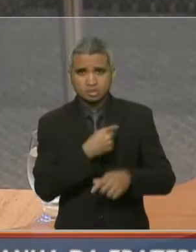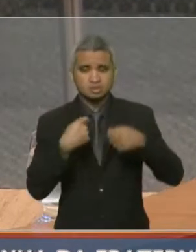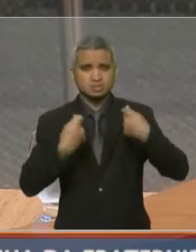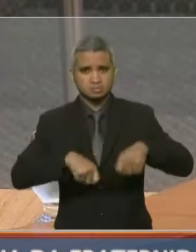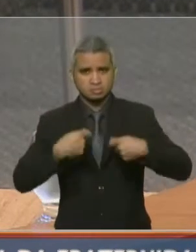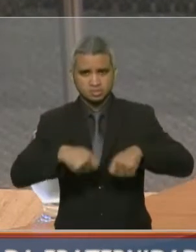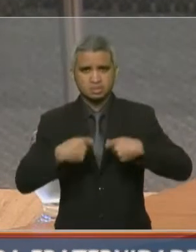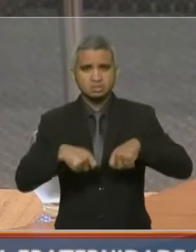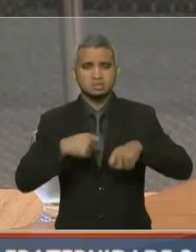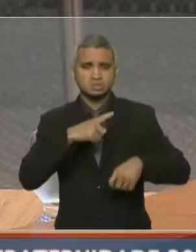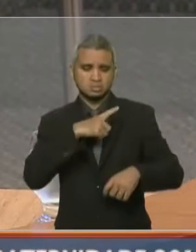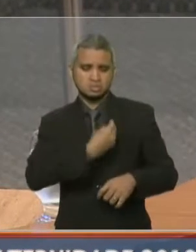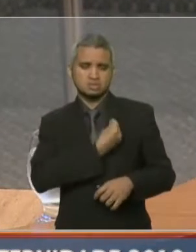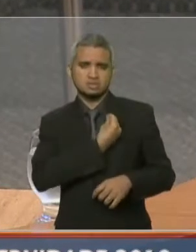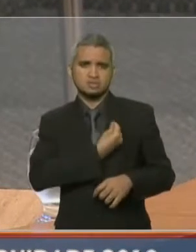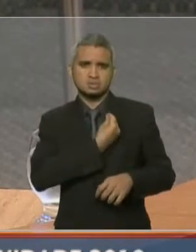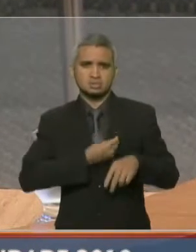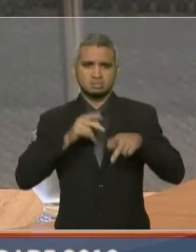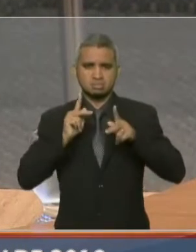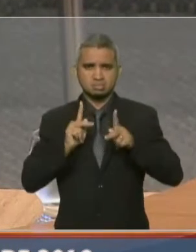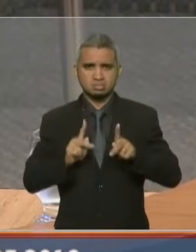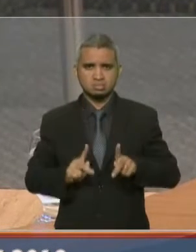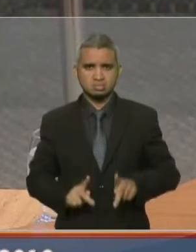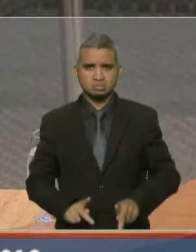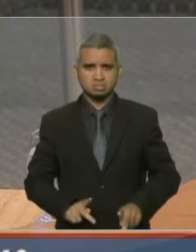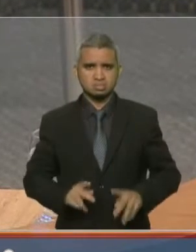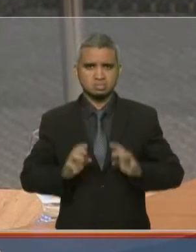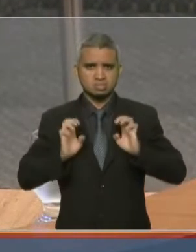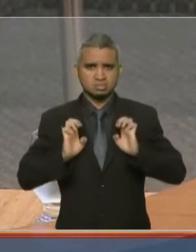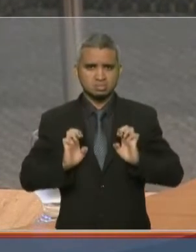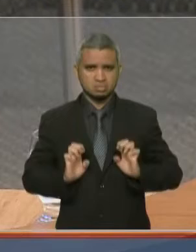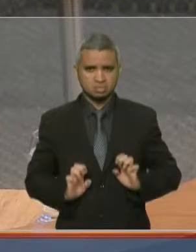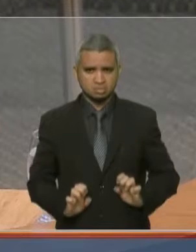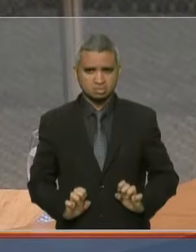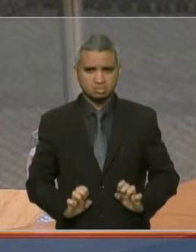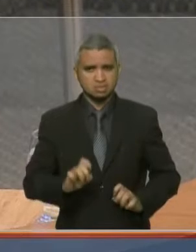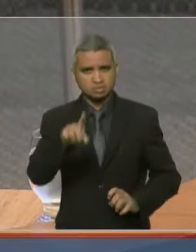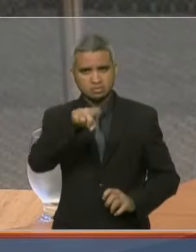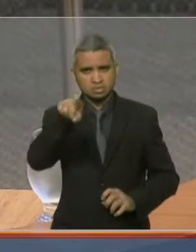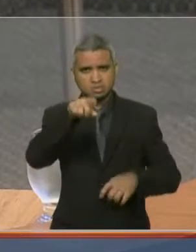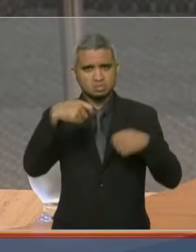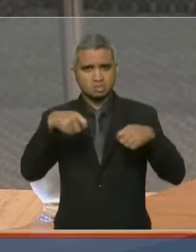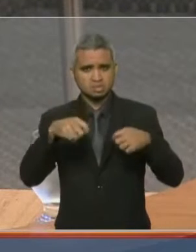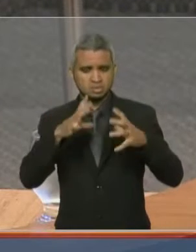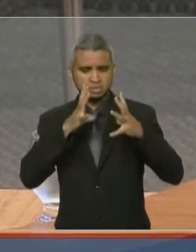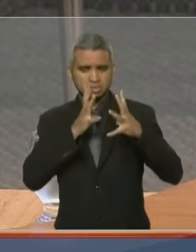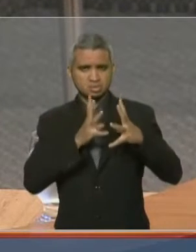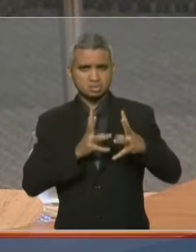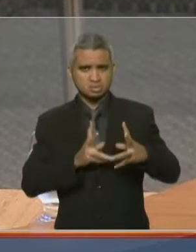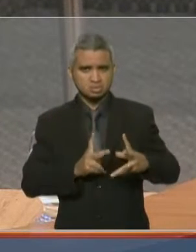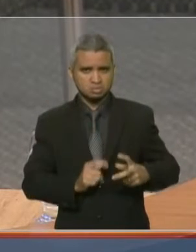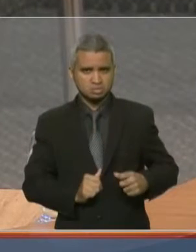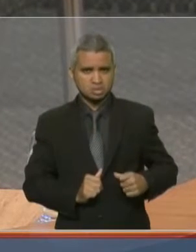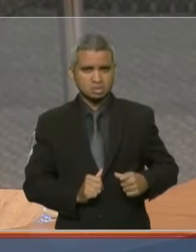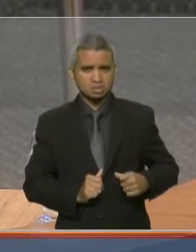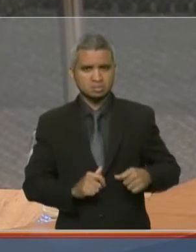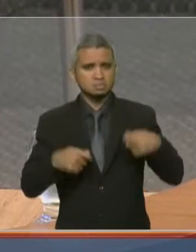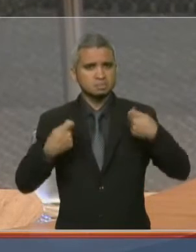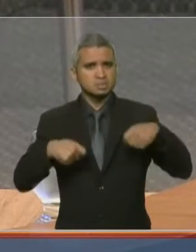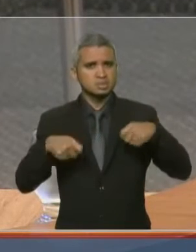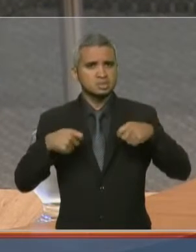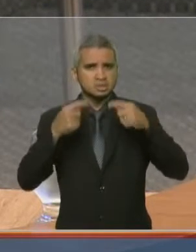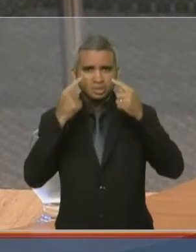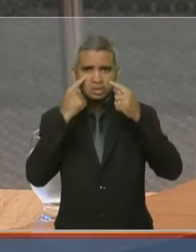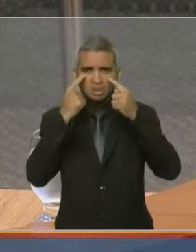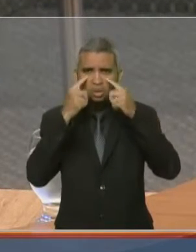posturas, praticar estes imperativos. Lavai-vos, purificai-vos, tirai da frente dos meus olhos a